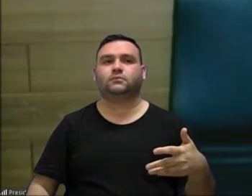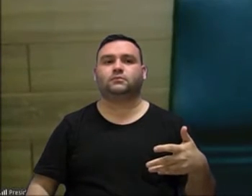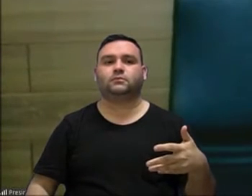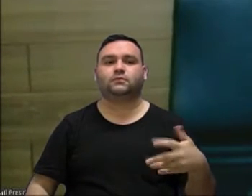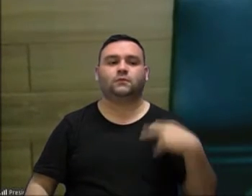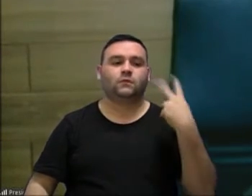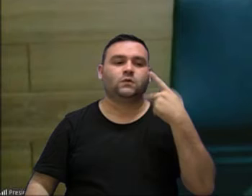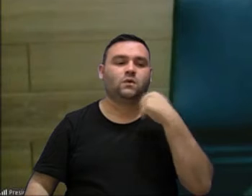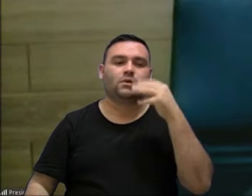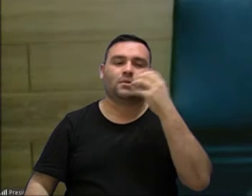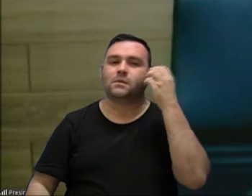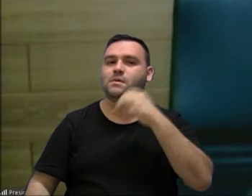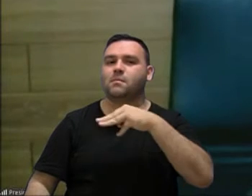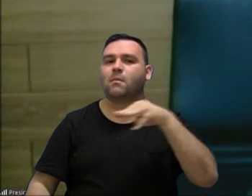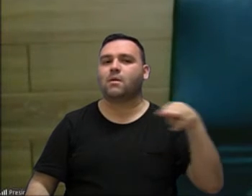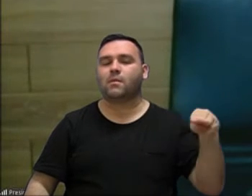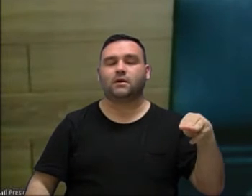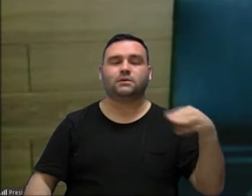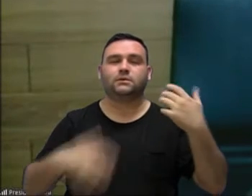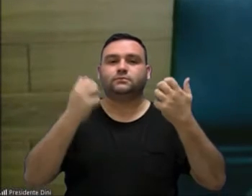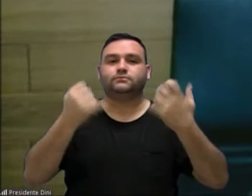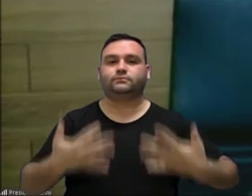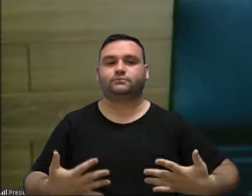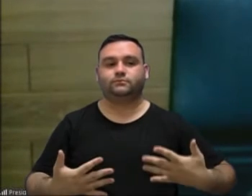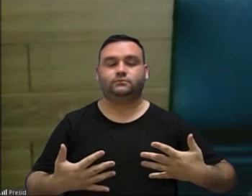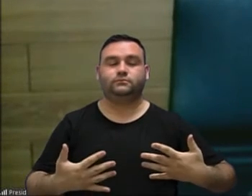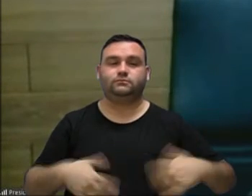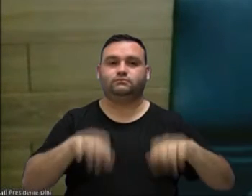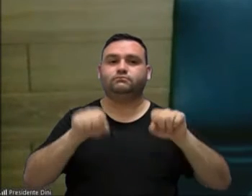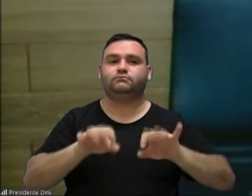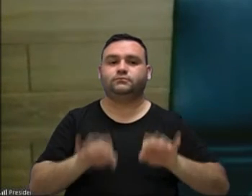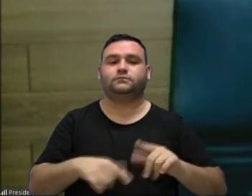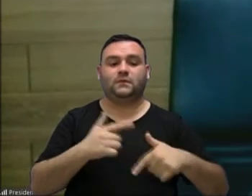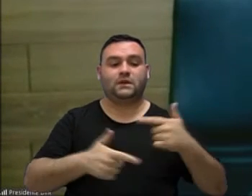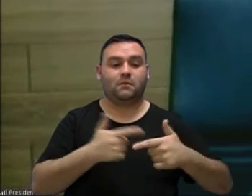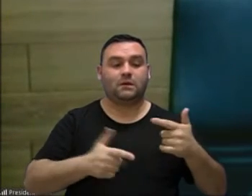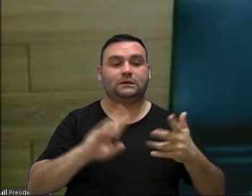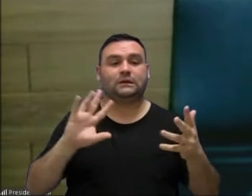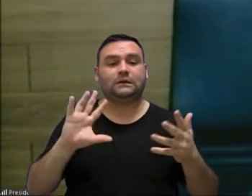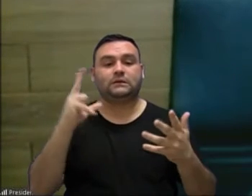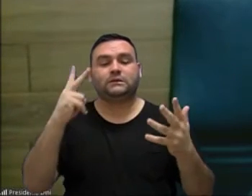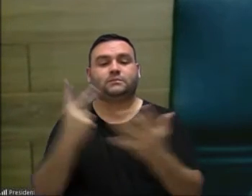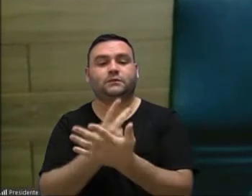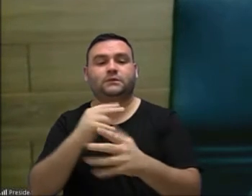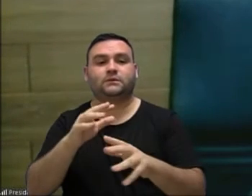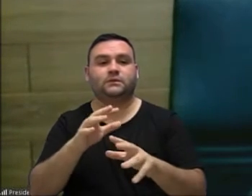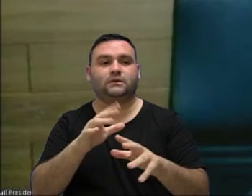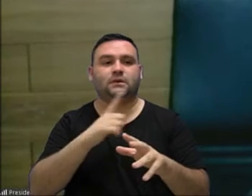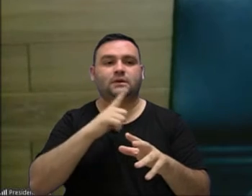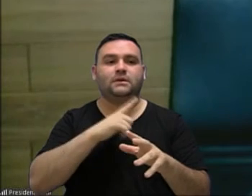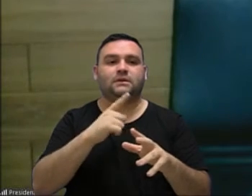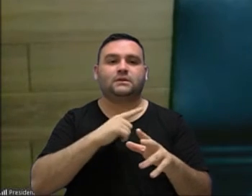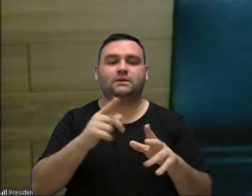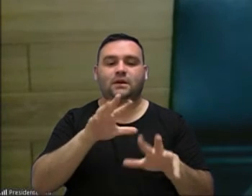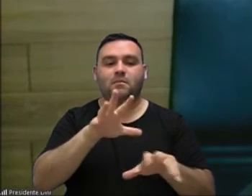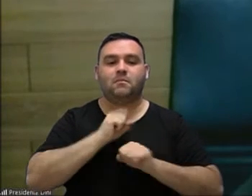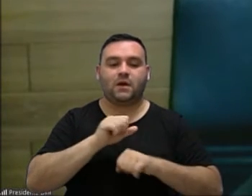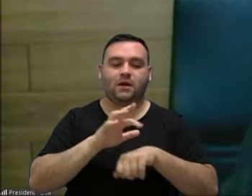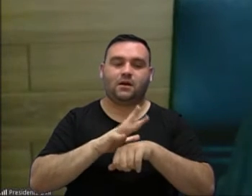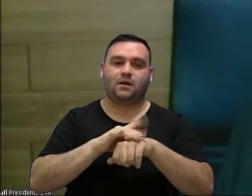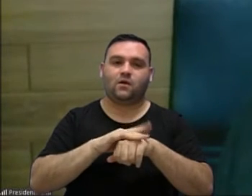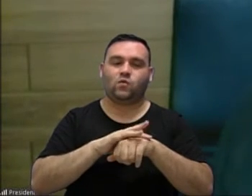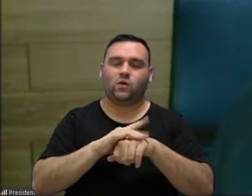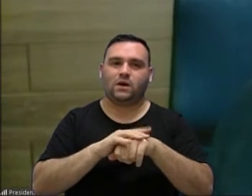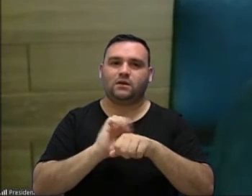do vereador Mário Marte Marinho Júnior reconhece como acidente de trabalho a morte com redução laboral decorrente de contágio de doença covid